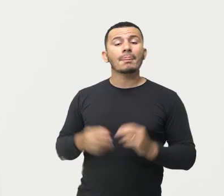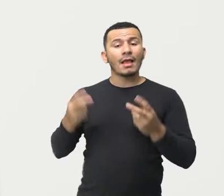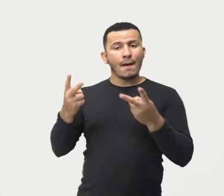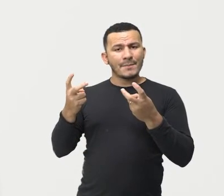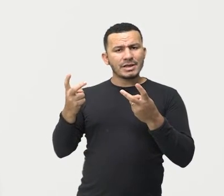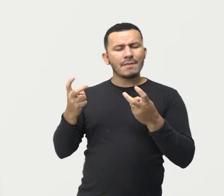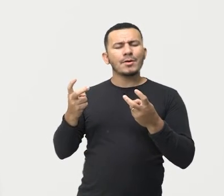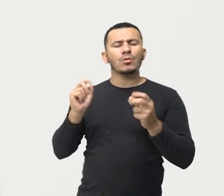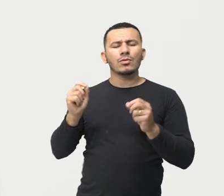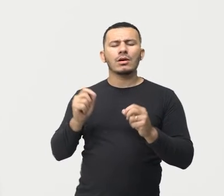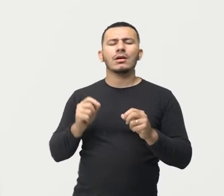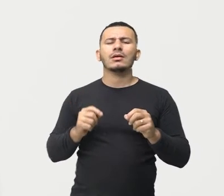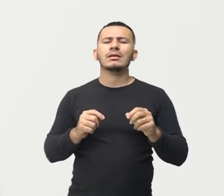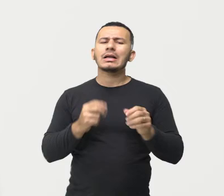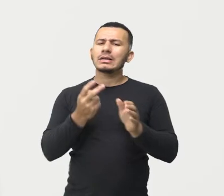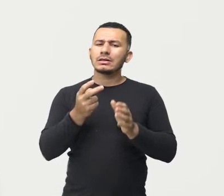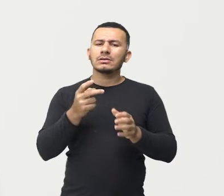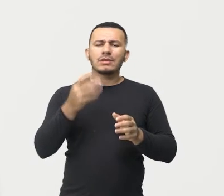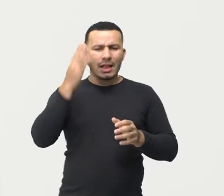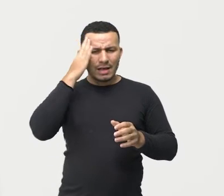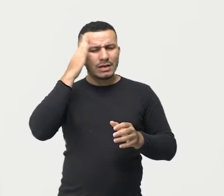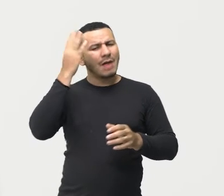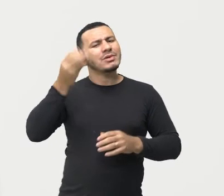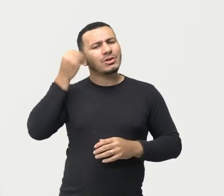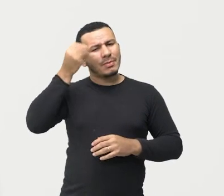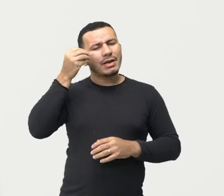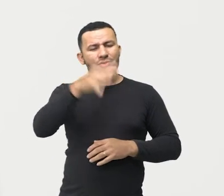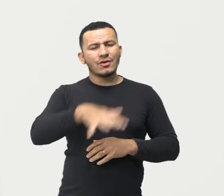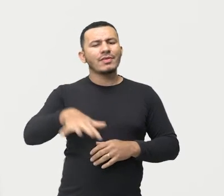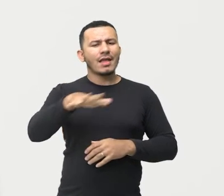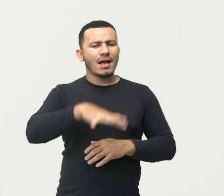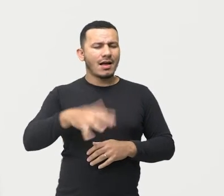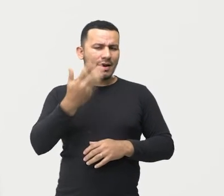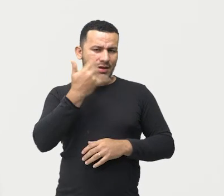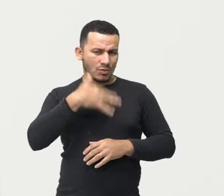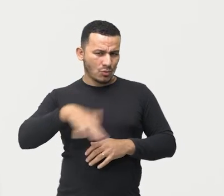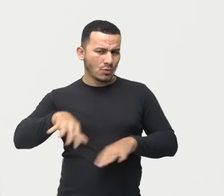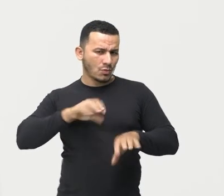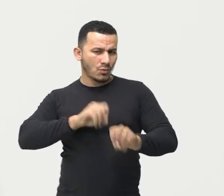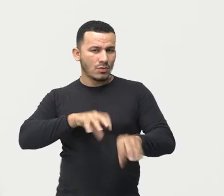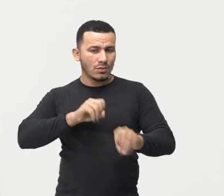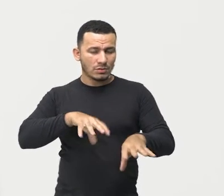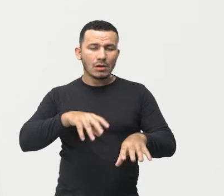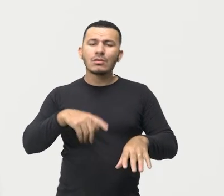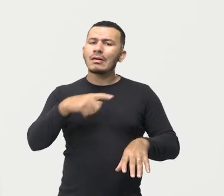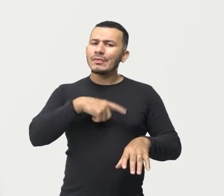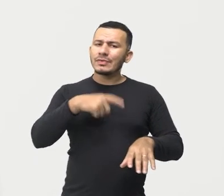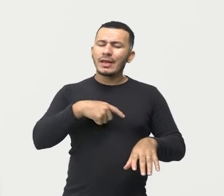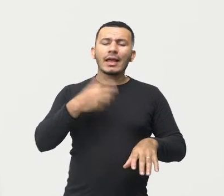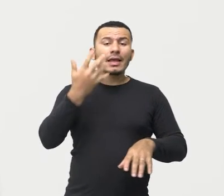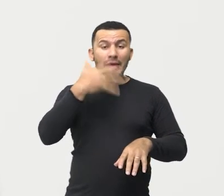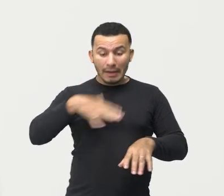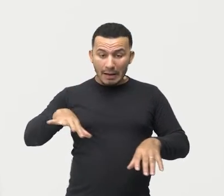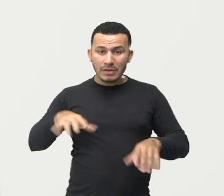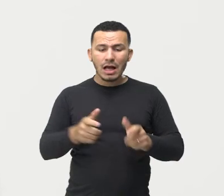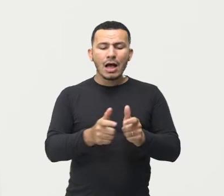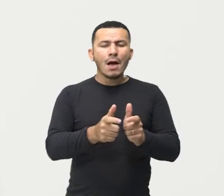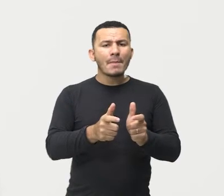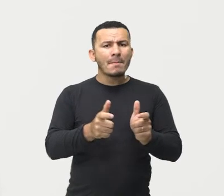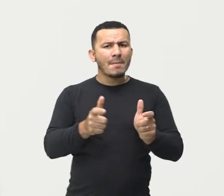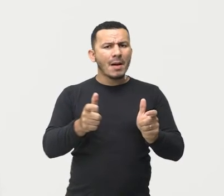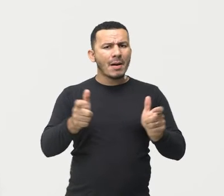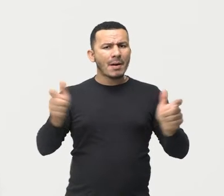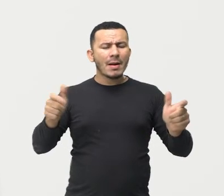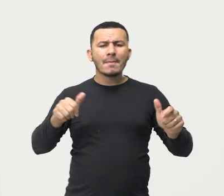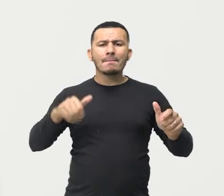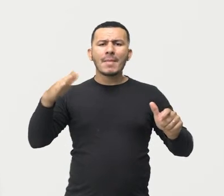sendo cada vez mais frequente, né, já que ela trabalha com a educação infantil, o fato de que cada vez mais crianças estão chegando